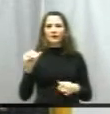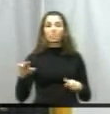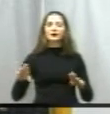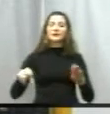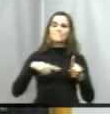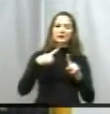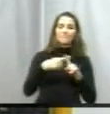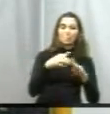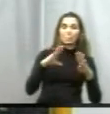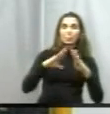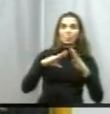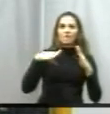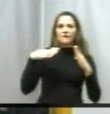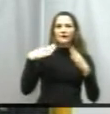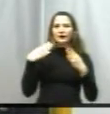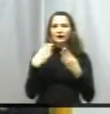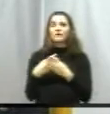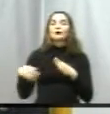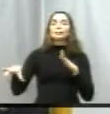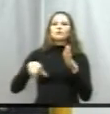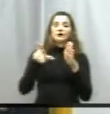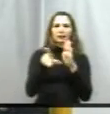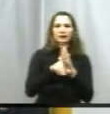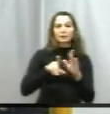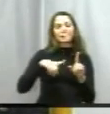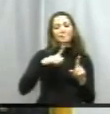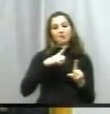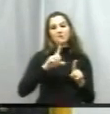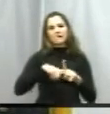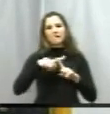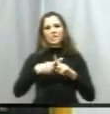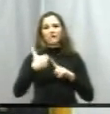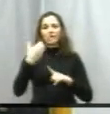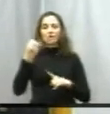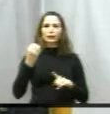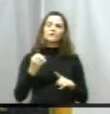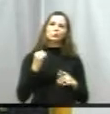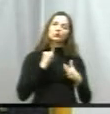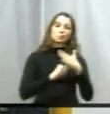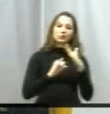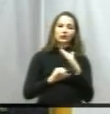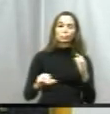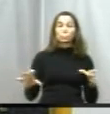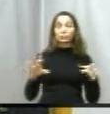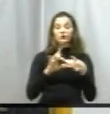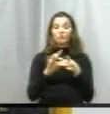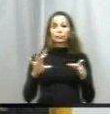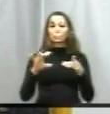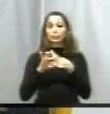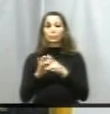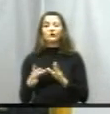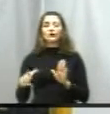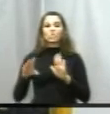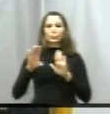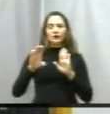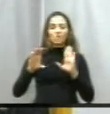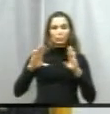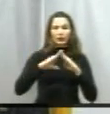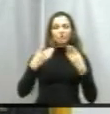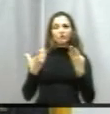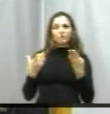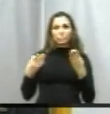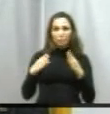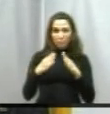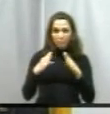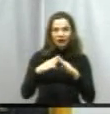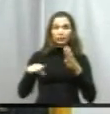do Legislativo, porque nós temos mais de 20 instituições parceiras da Escola do Legislativo, e a ideia é poder